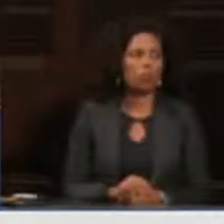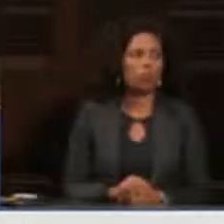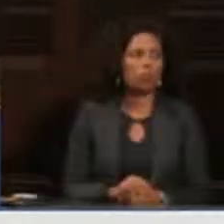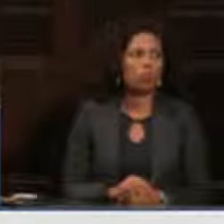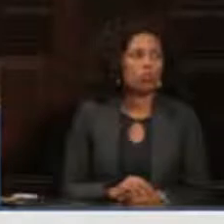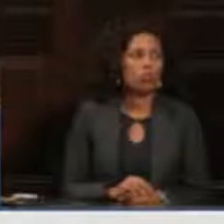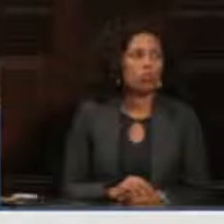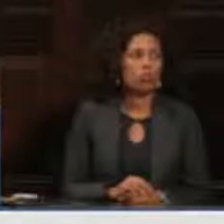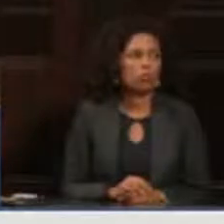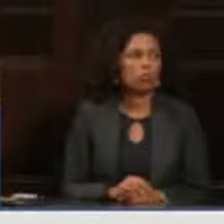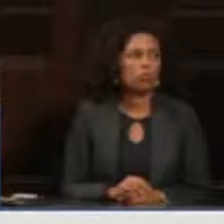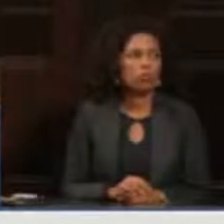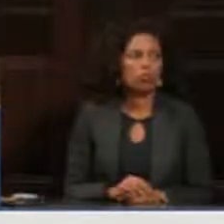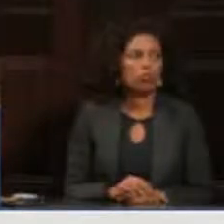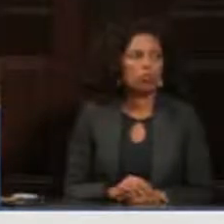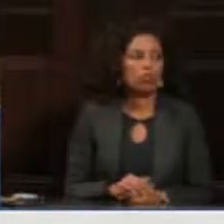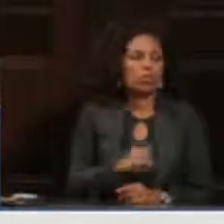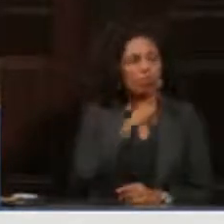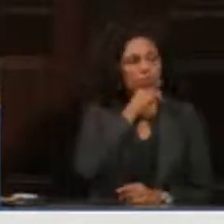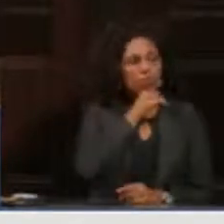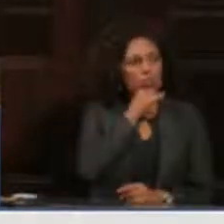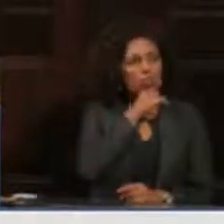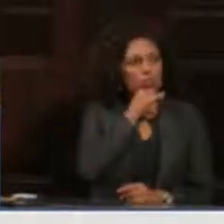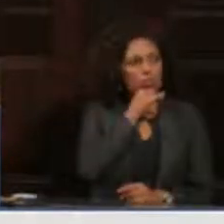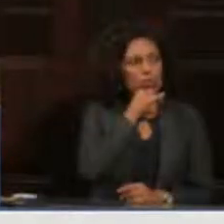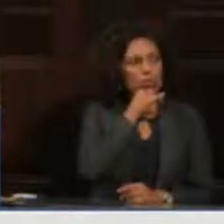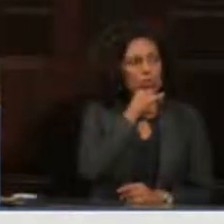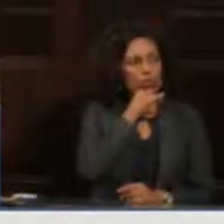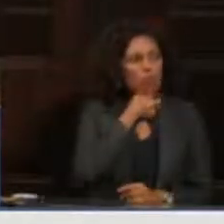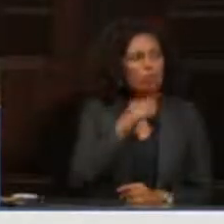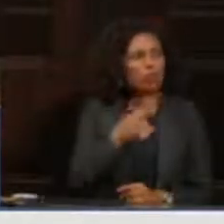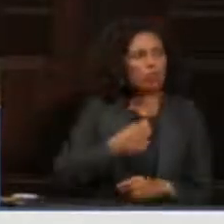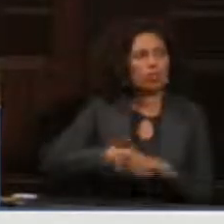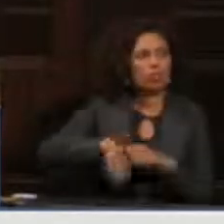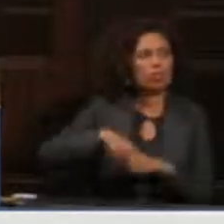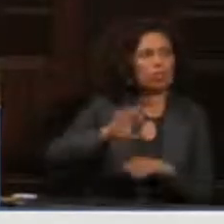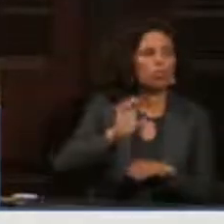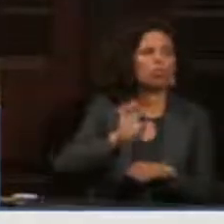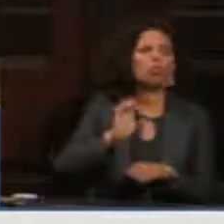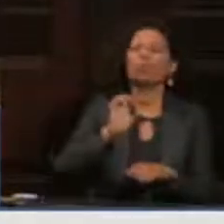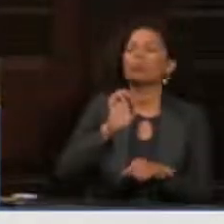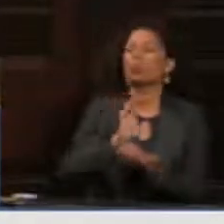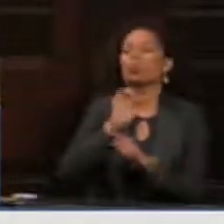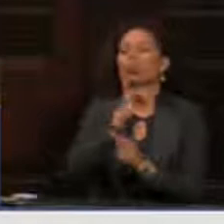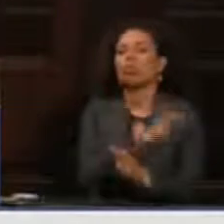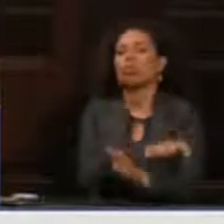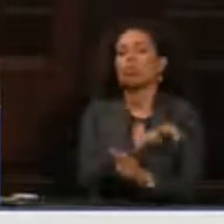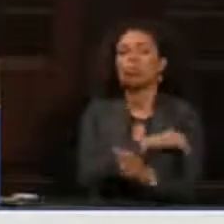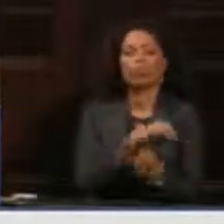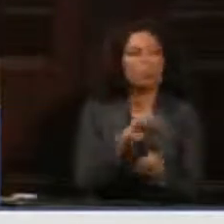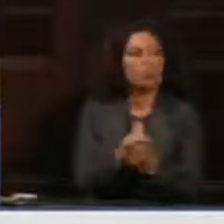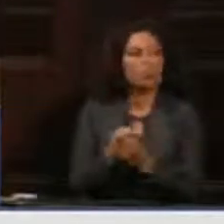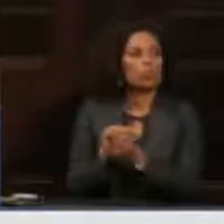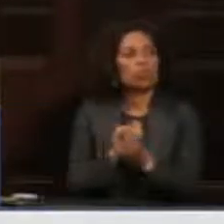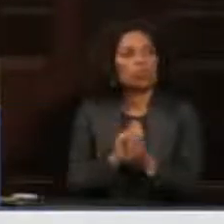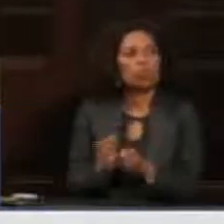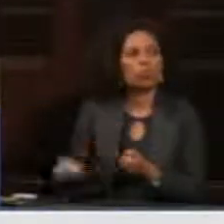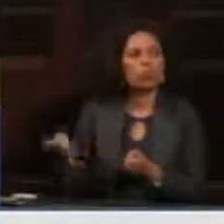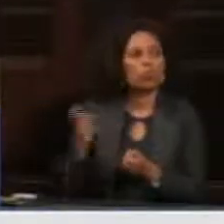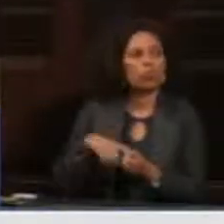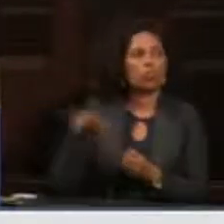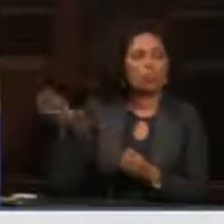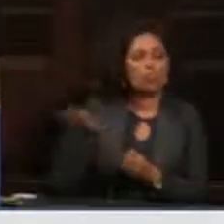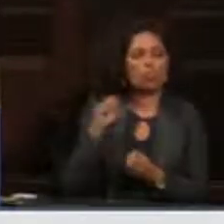para diminuir o custo do quadro móvel do estádio, em parceria com o governo do estado, que reassume